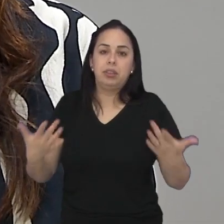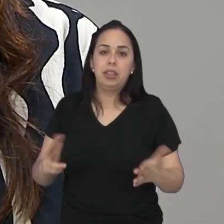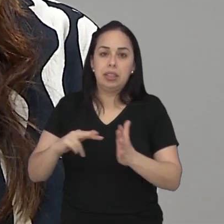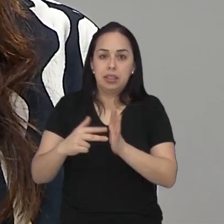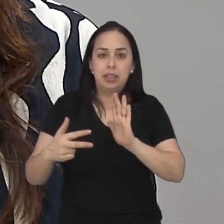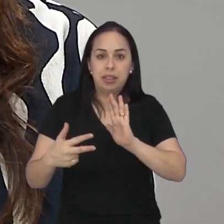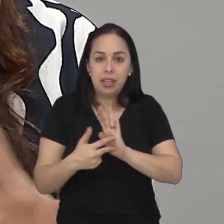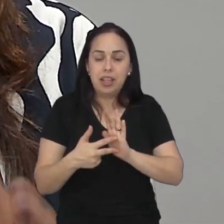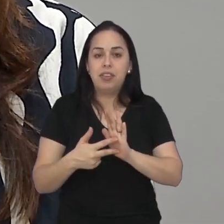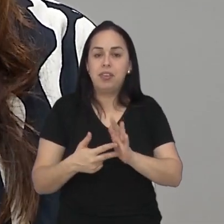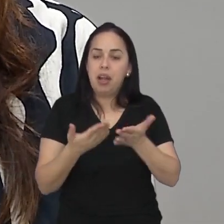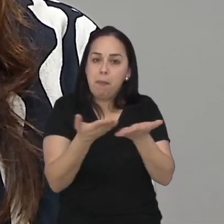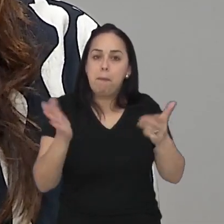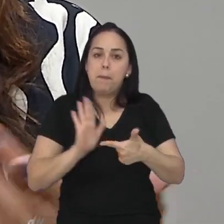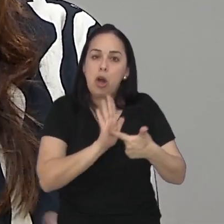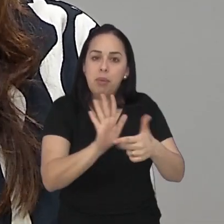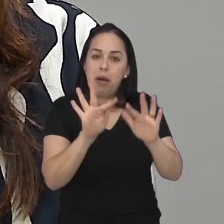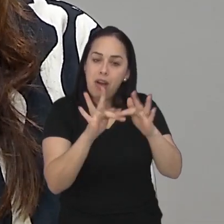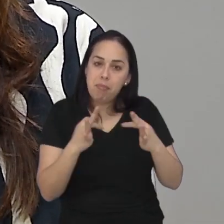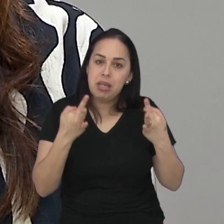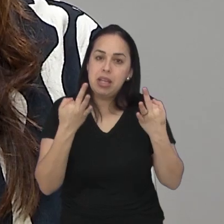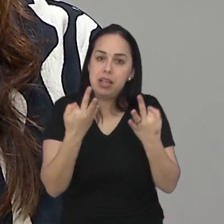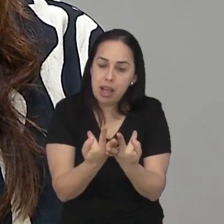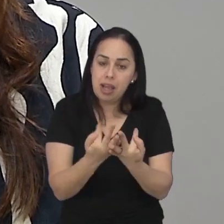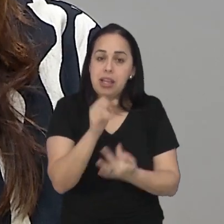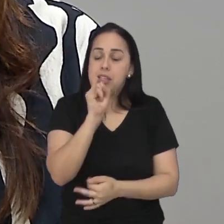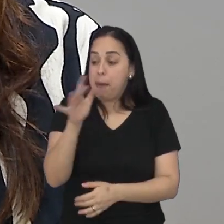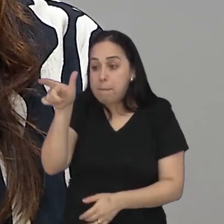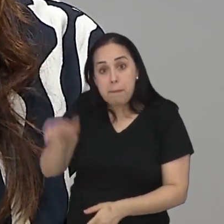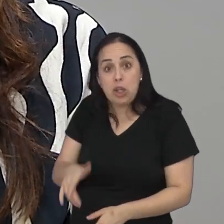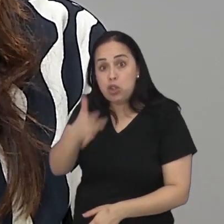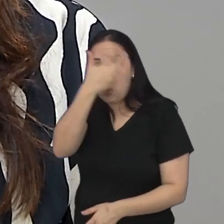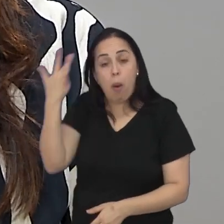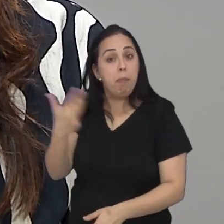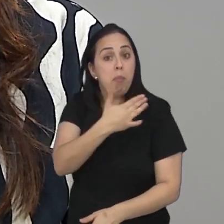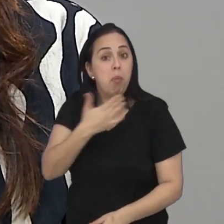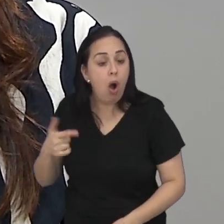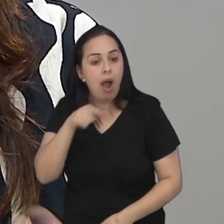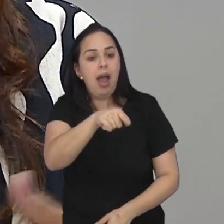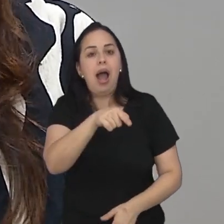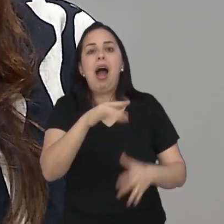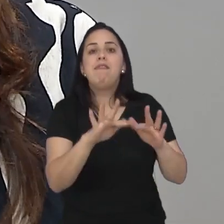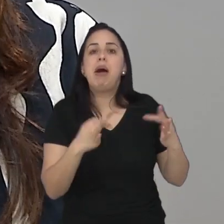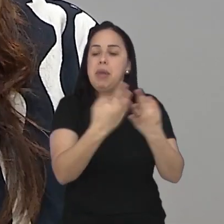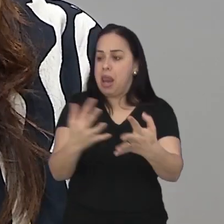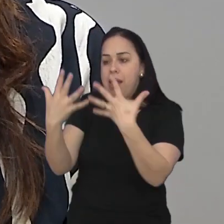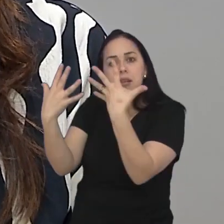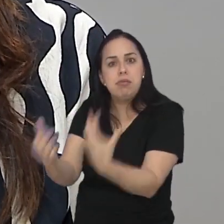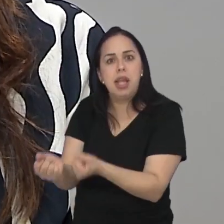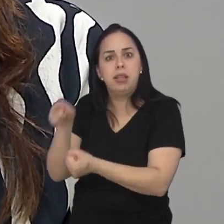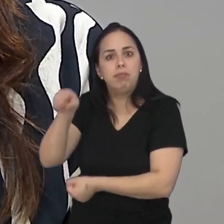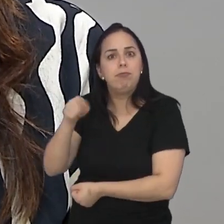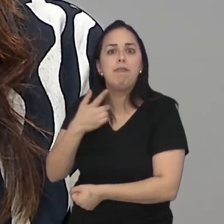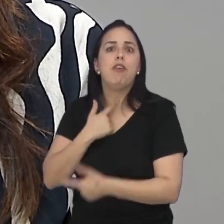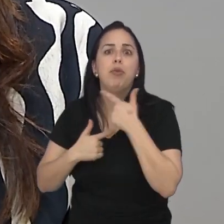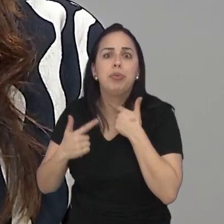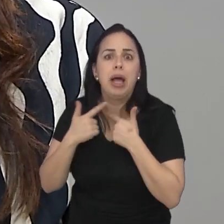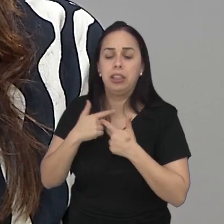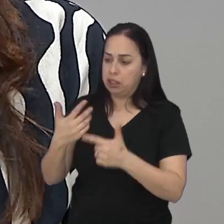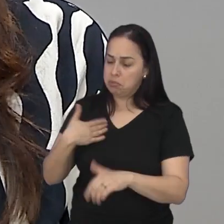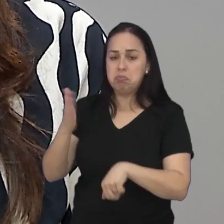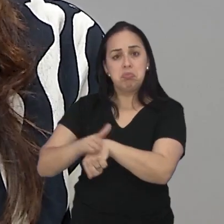grande indicativo para a família, após o falecimento, aceitar a vontade do